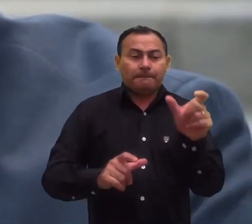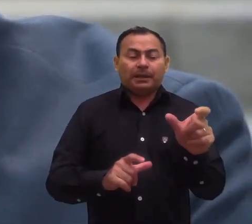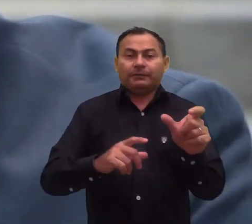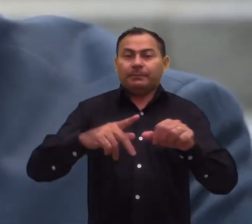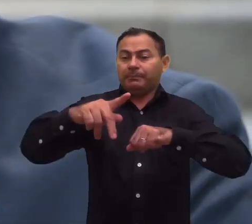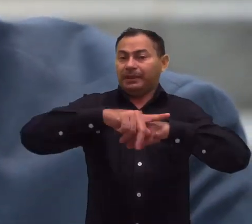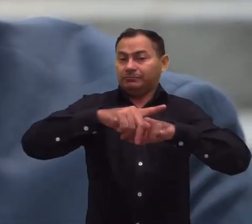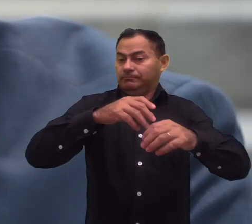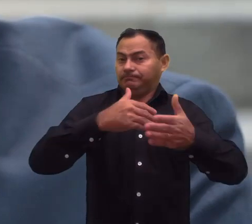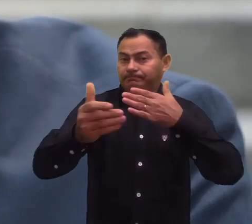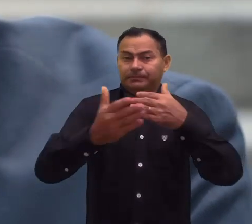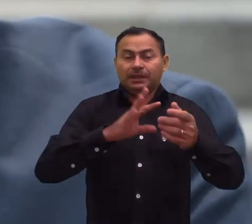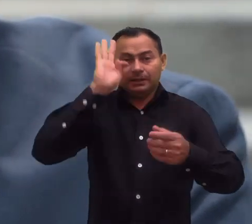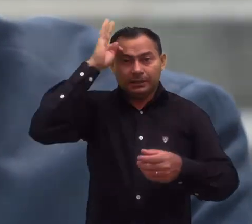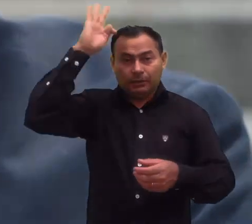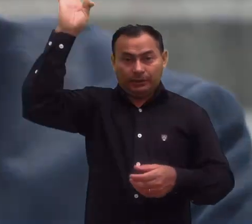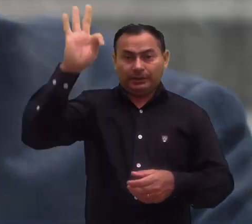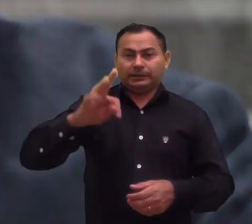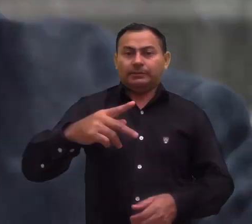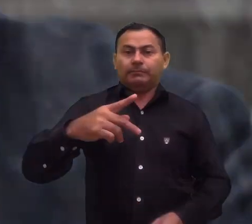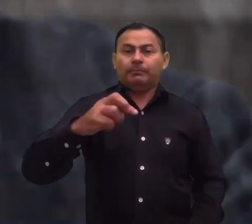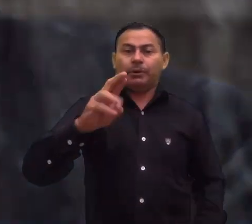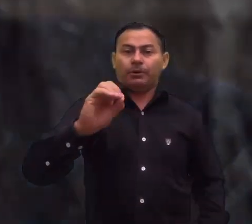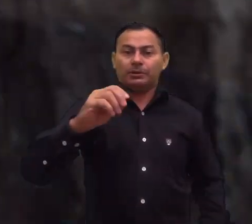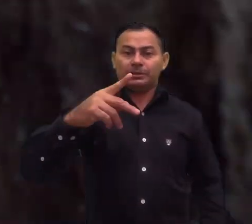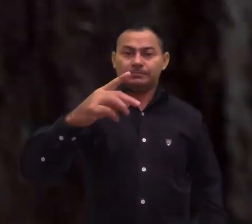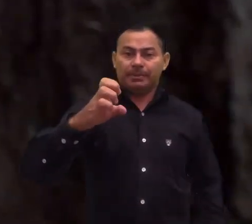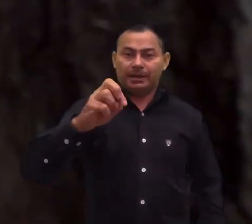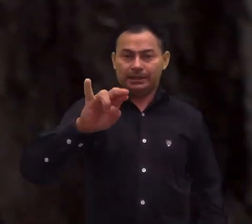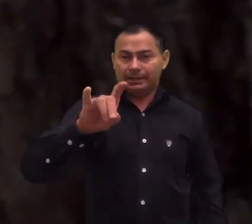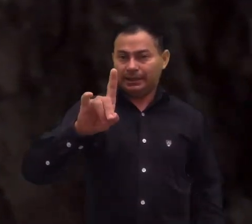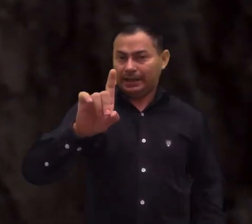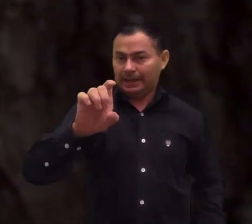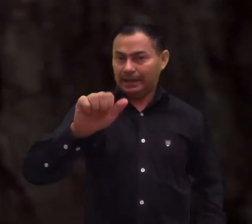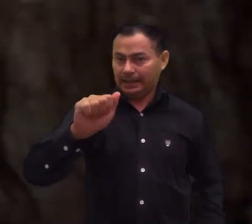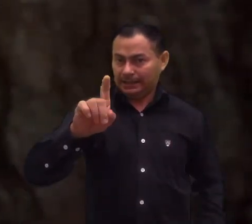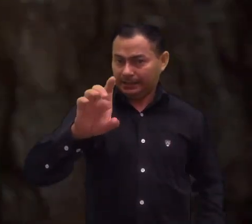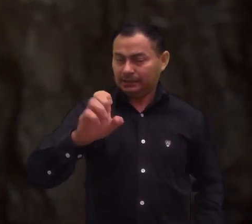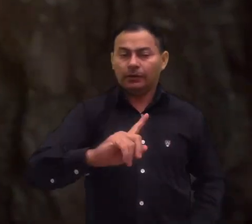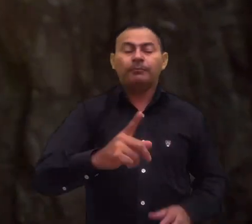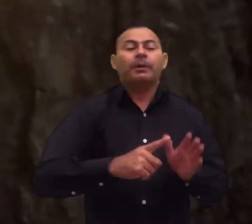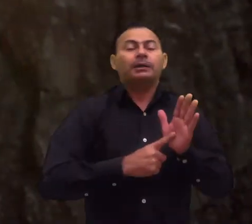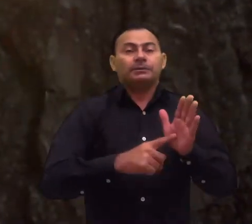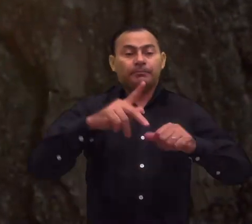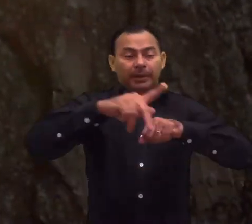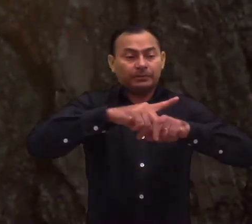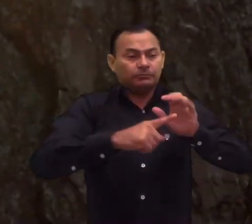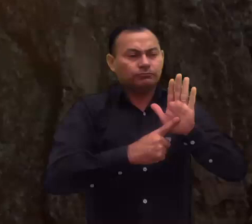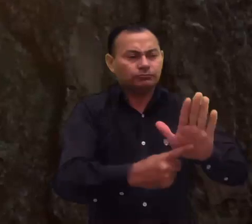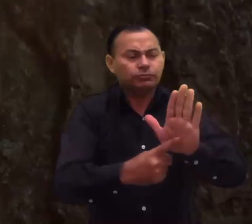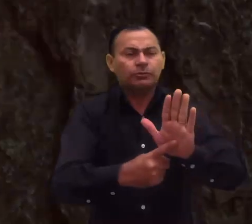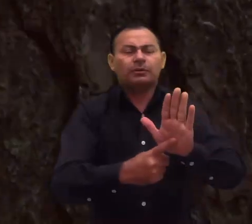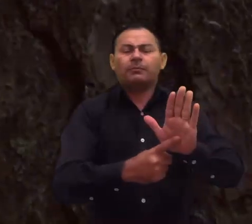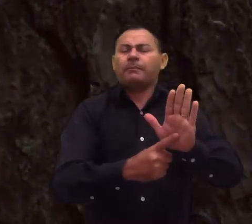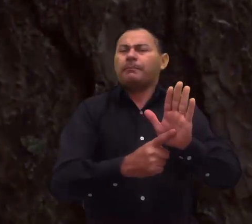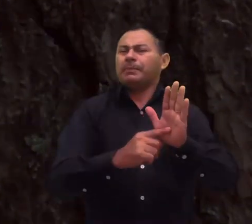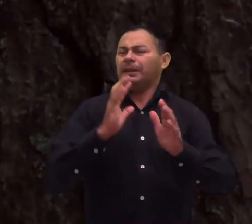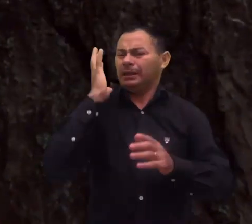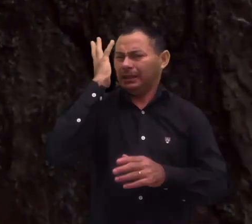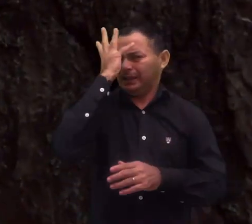A palavra de Pedro não tinha nada a ver com a teologia da prosperidade. Ao invés disso, ele trouxe